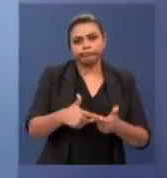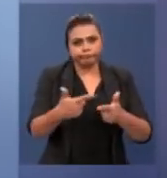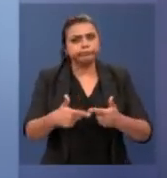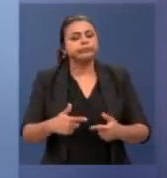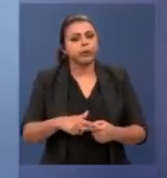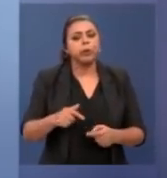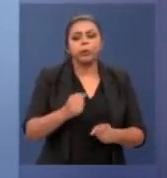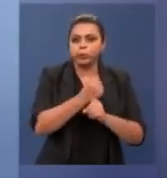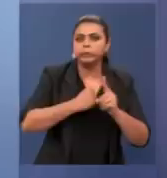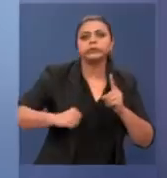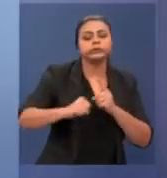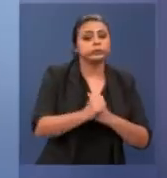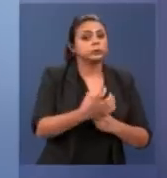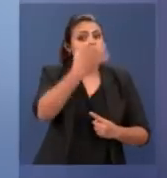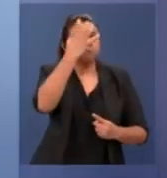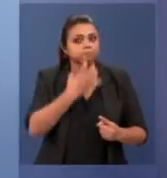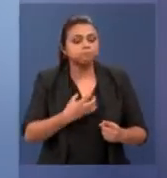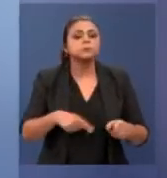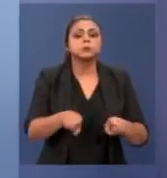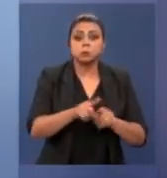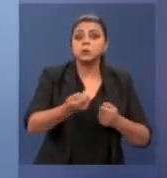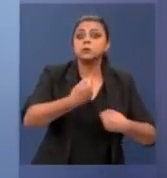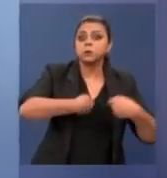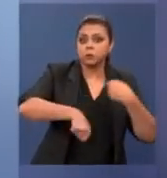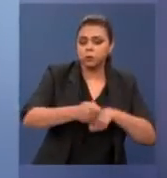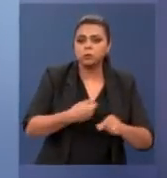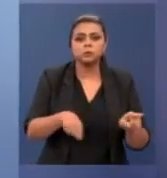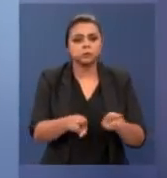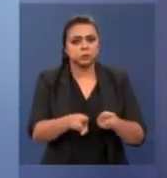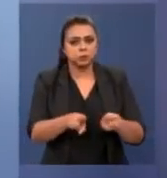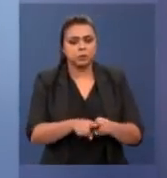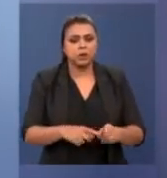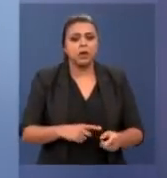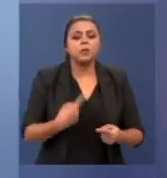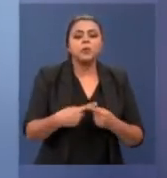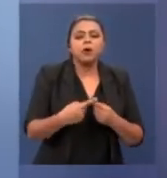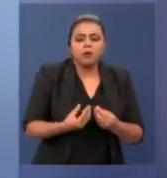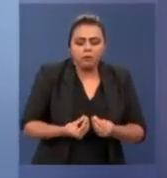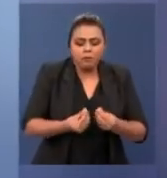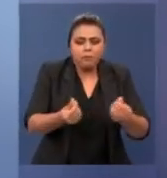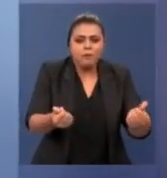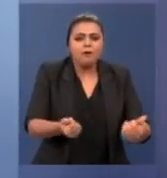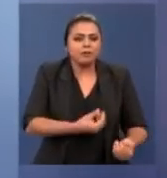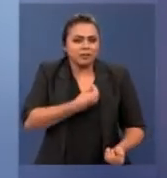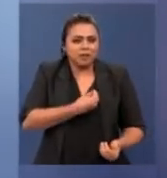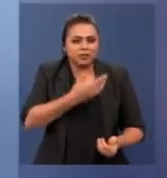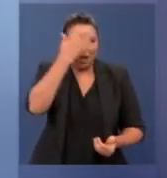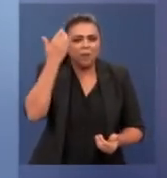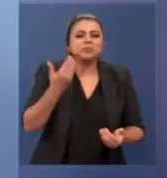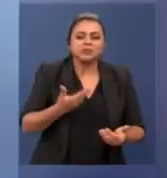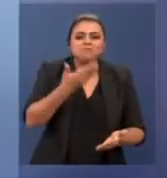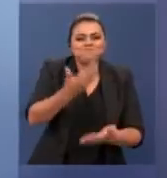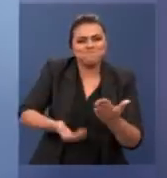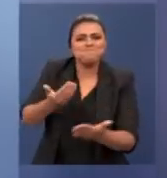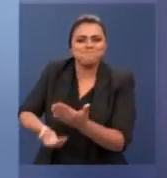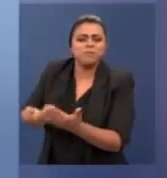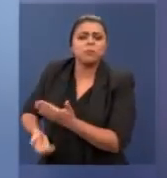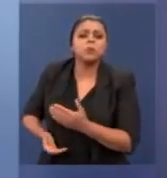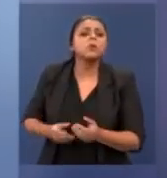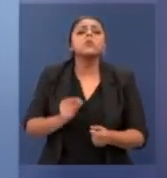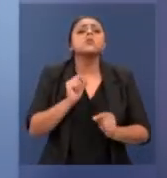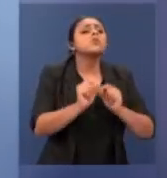social grave um problema econômico grave é um problema que tira a qualidade de vida de muitas famílias qual é a política